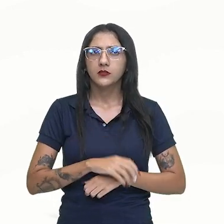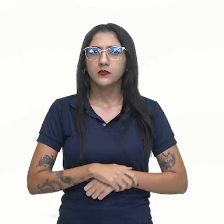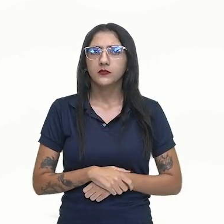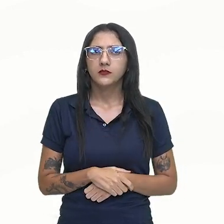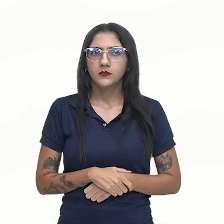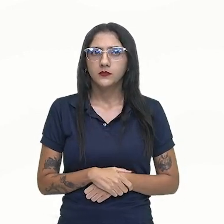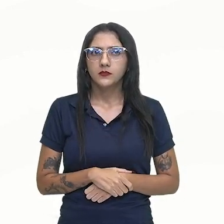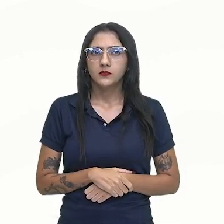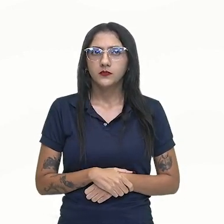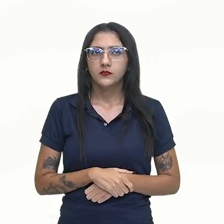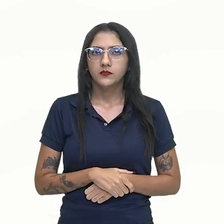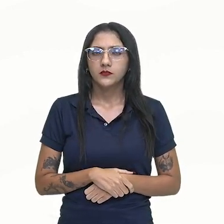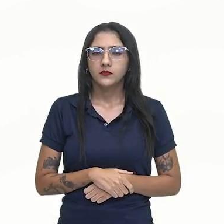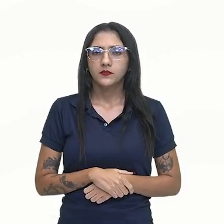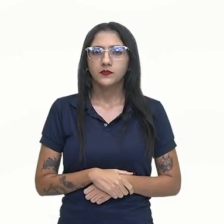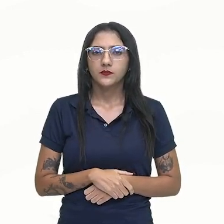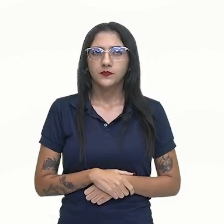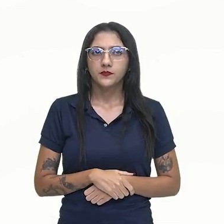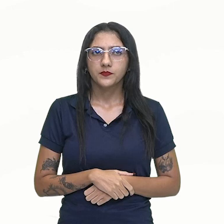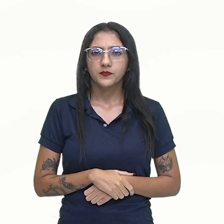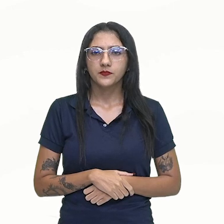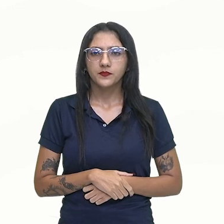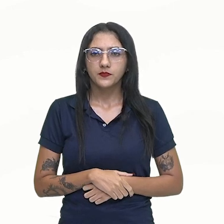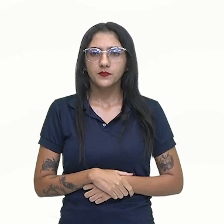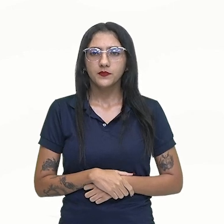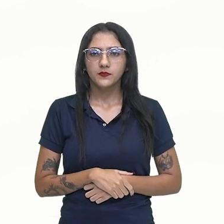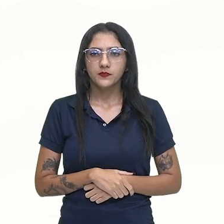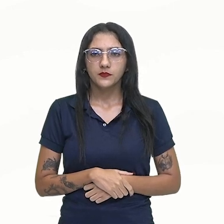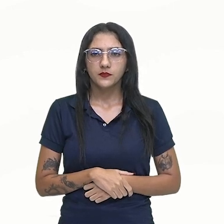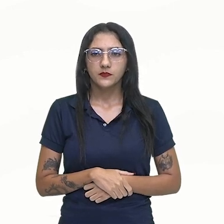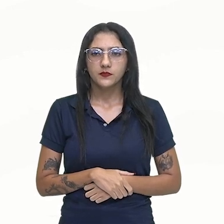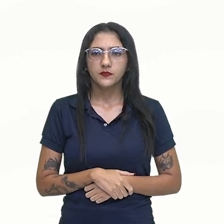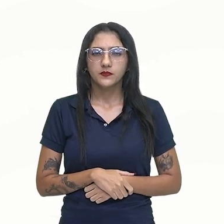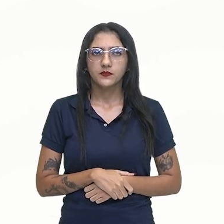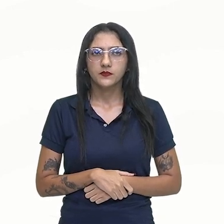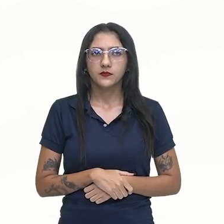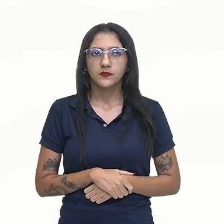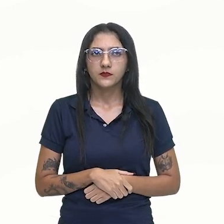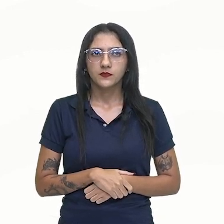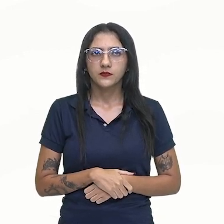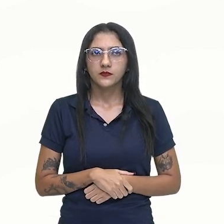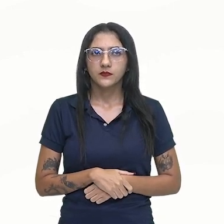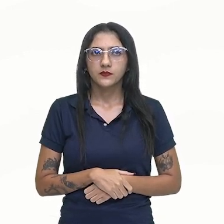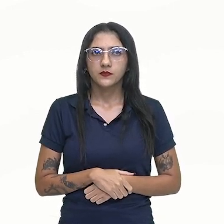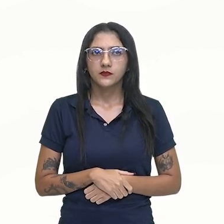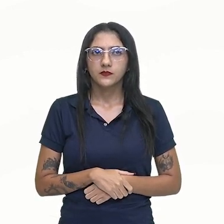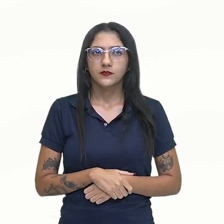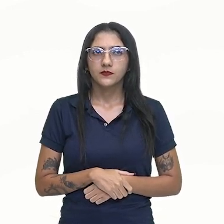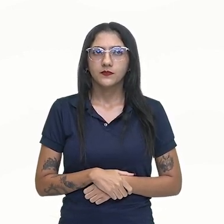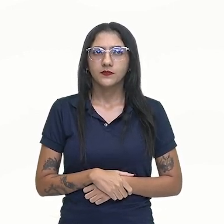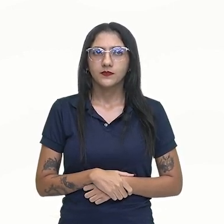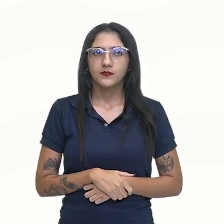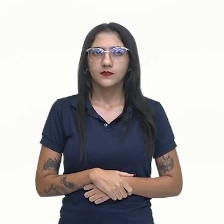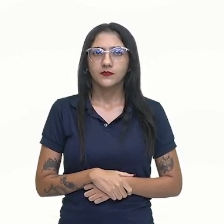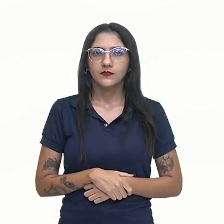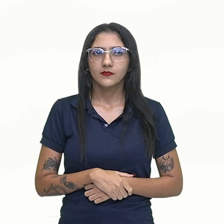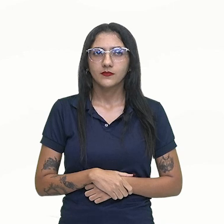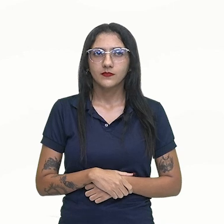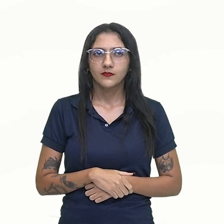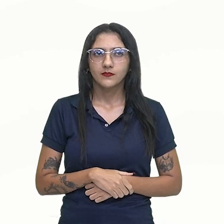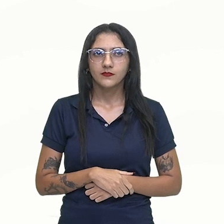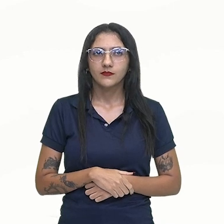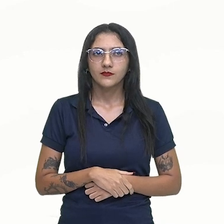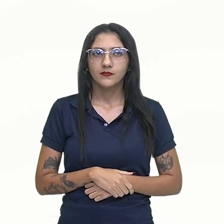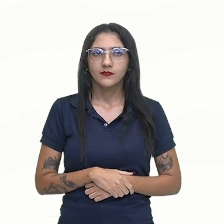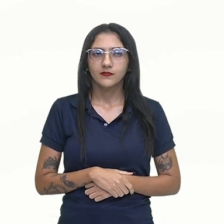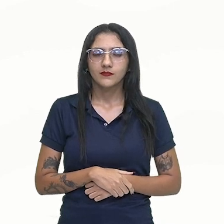o metro, né? Só que agora com um produto por 100 e divisão por 100,